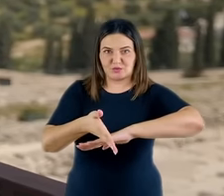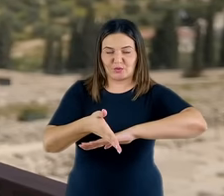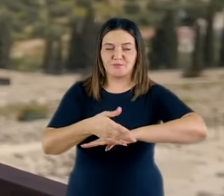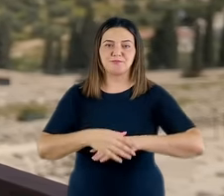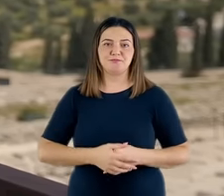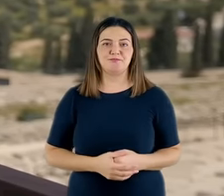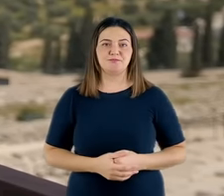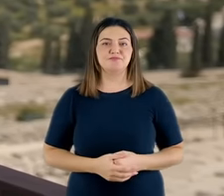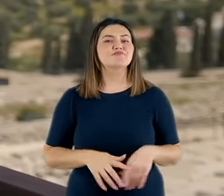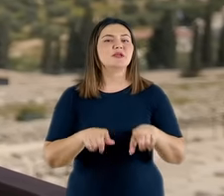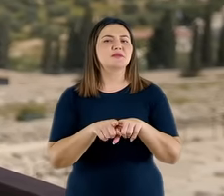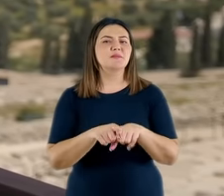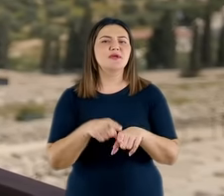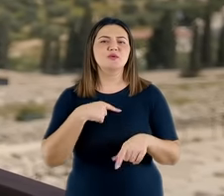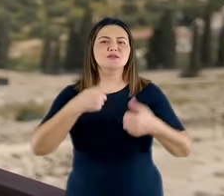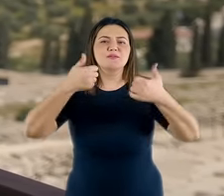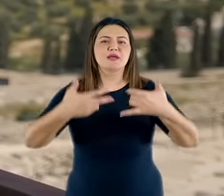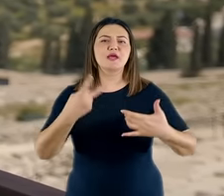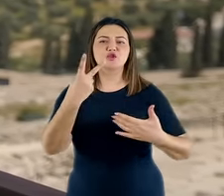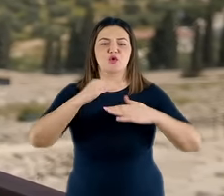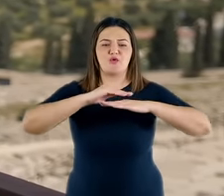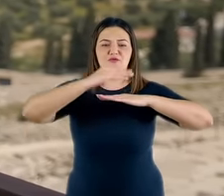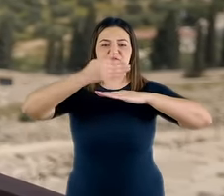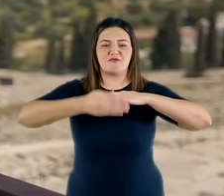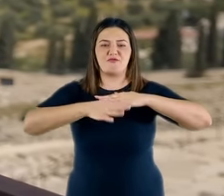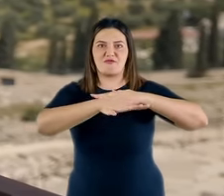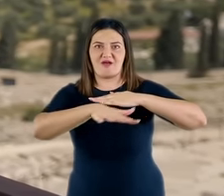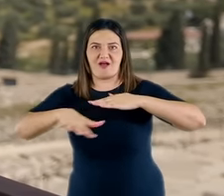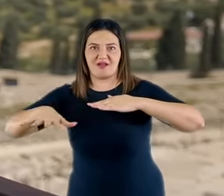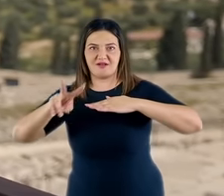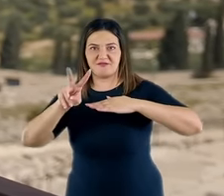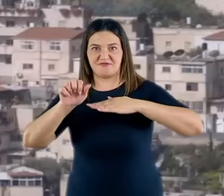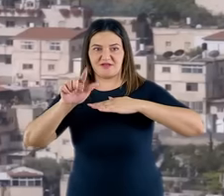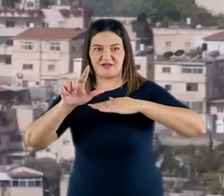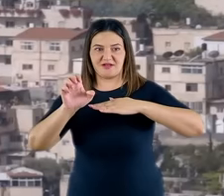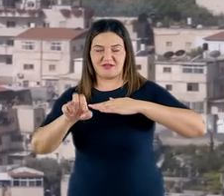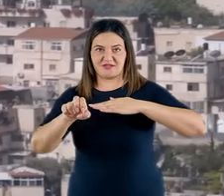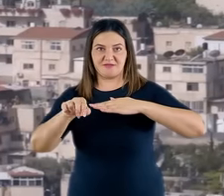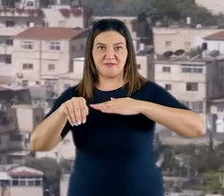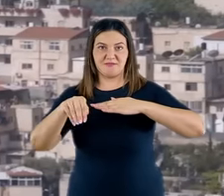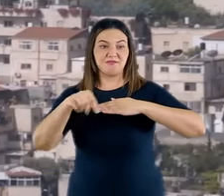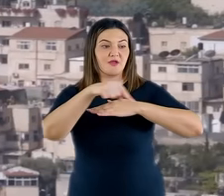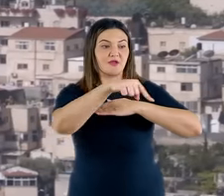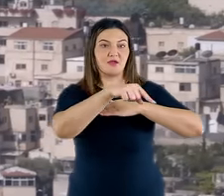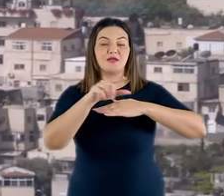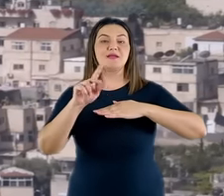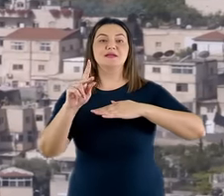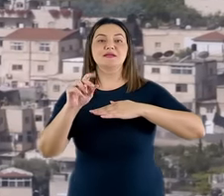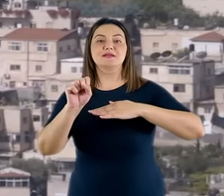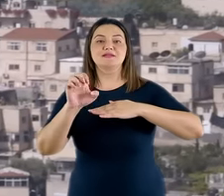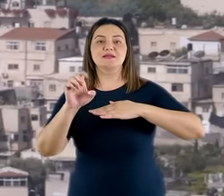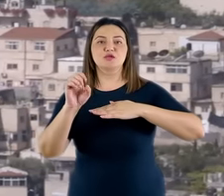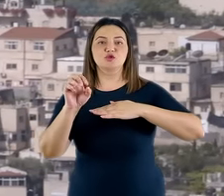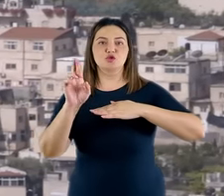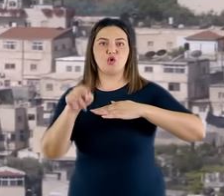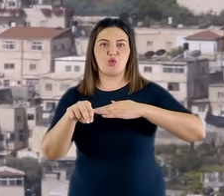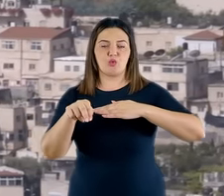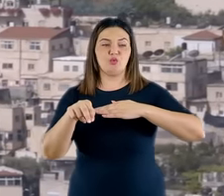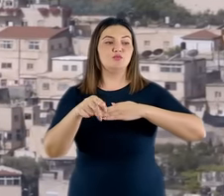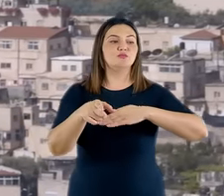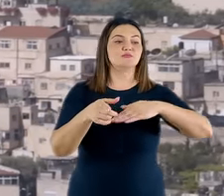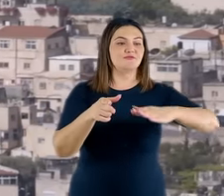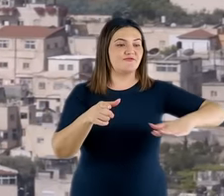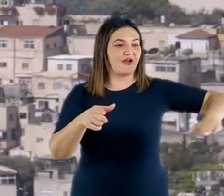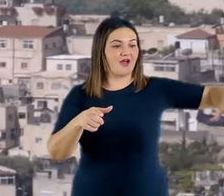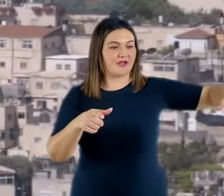também fiz menção a dois vales importantes que estão logo aqui abaixo, o Vale do Cedron e o Vale do Geena, também chamado em hebraico de Vale